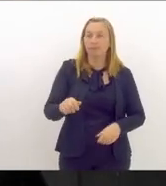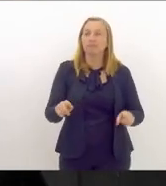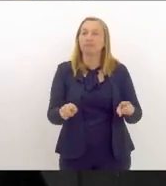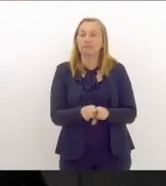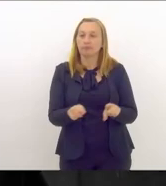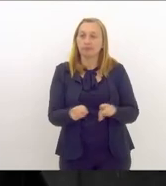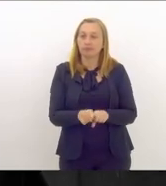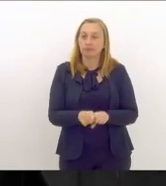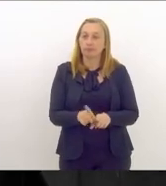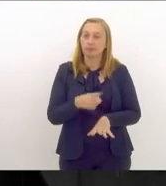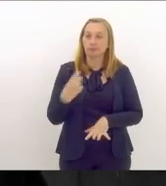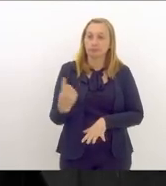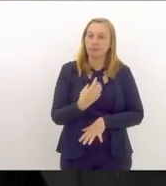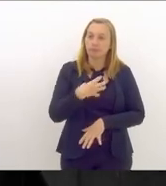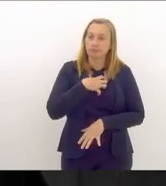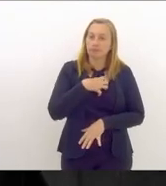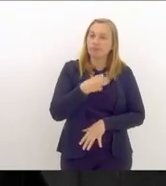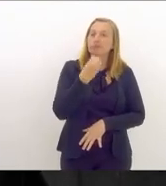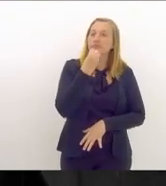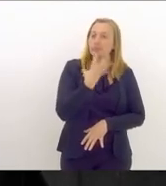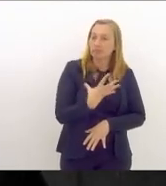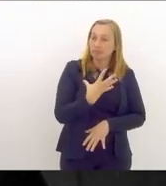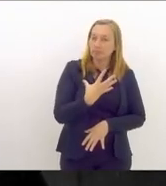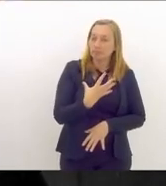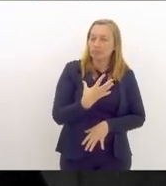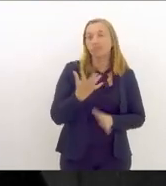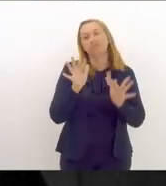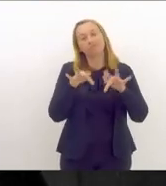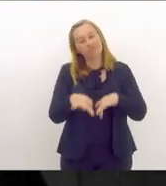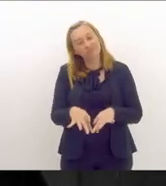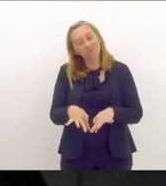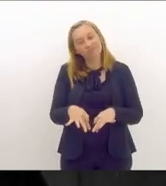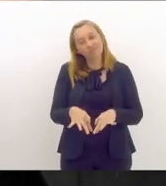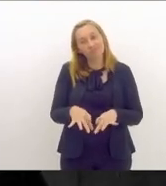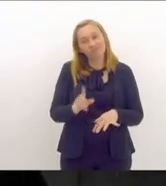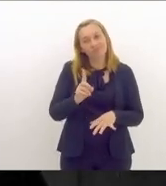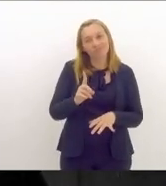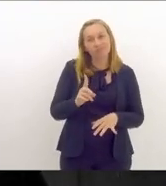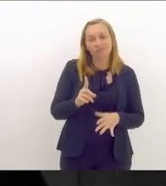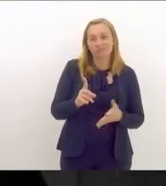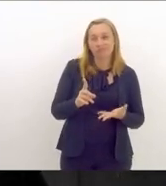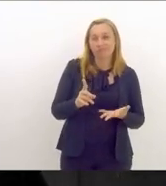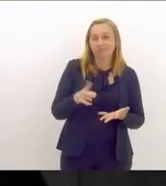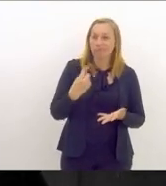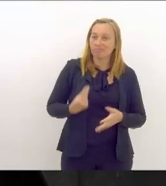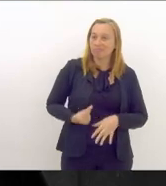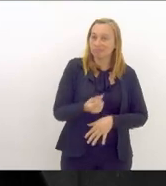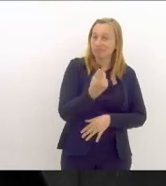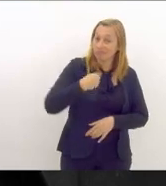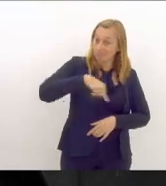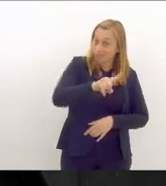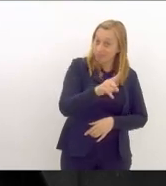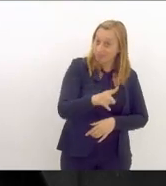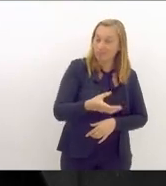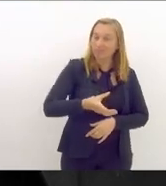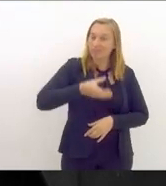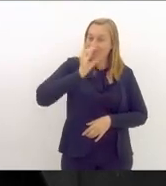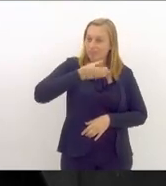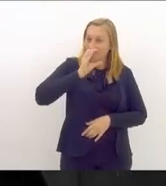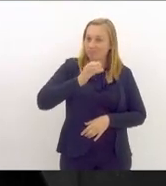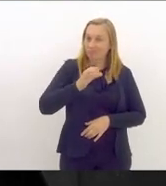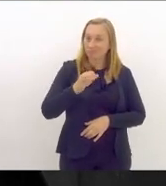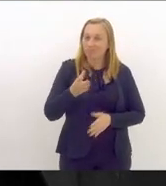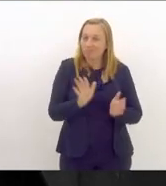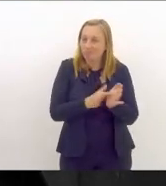que a gente se sente bem, e, para finalizar, não é à toa que a gente vai sair daqui e vai para lá tomar aquela cerveja, escutar